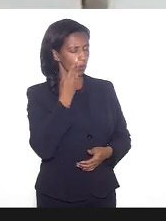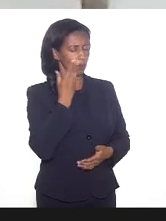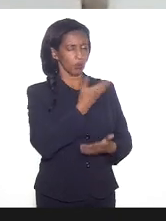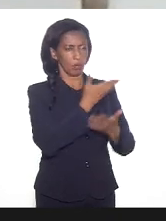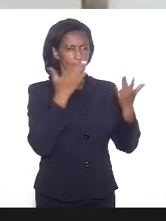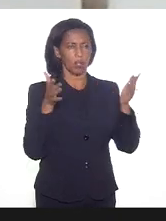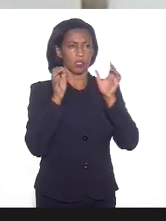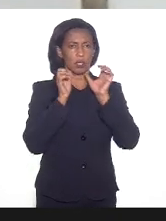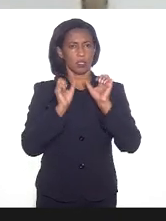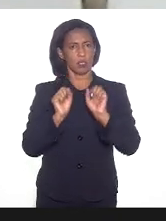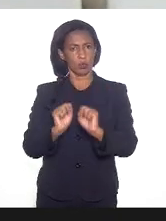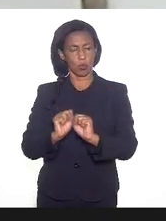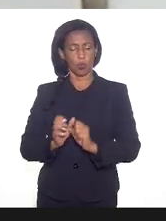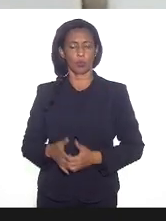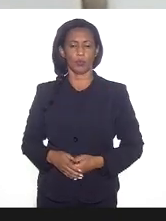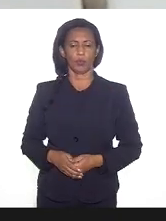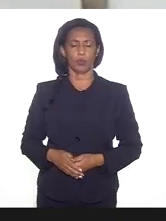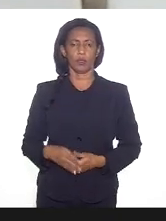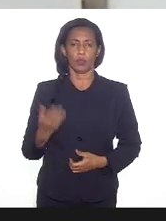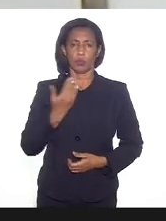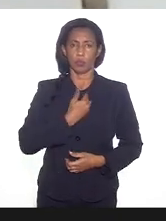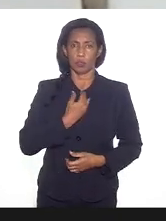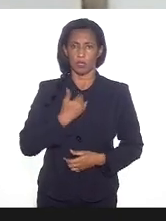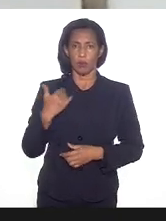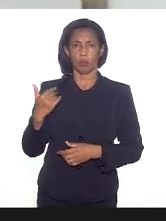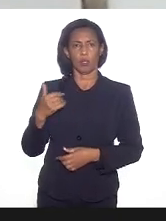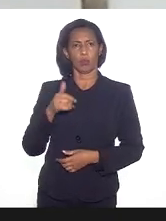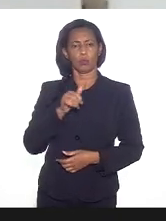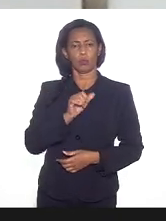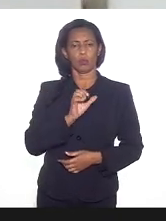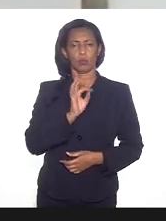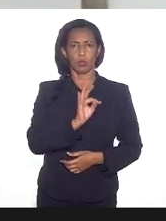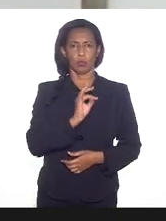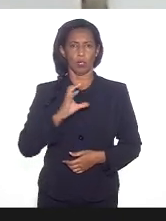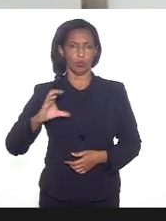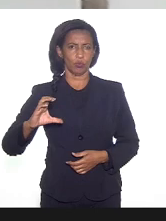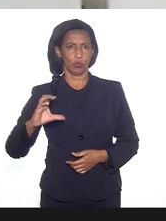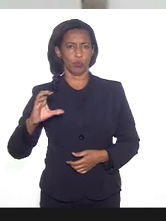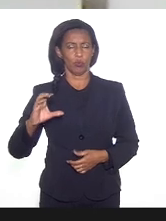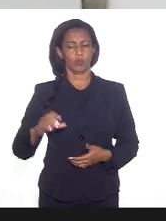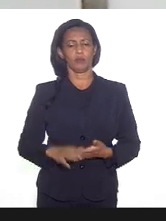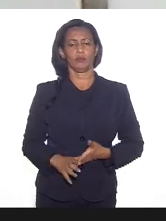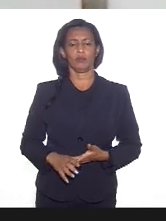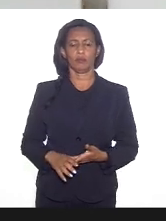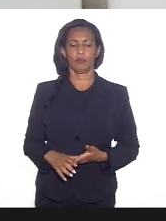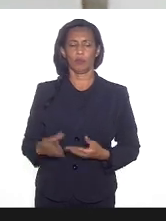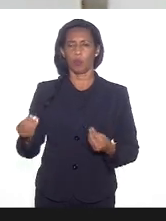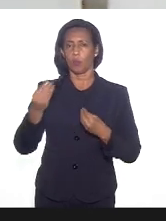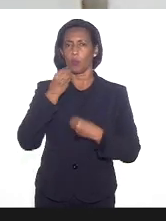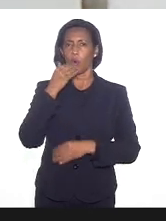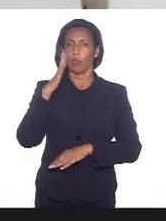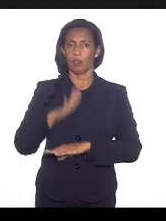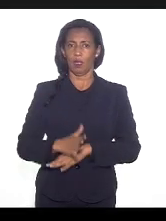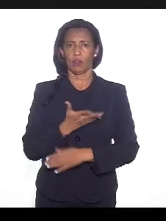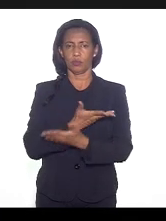todos os assessores, e os colegas do Tribunal de Contas, Ari e Sabrina, também participaram ativamente. Uma boa tarde a